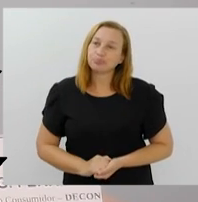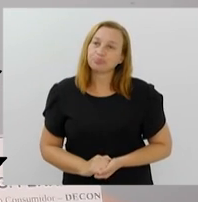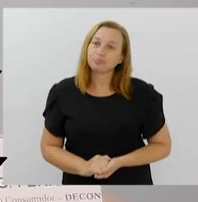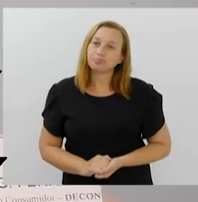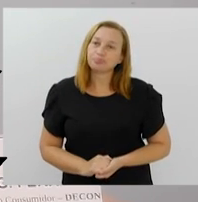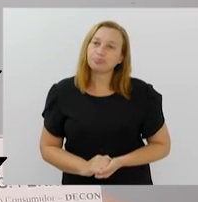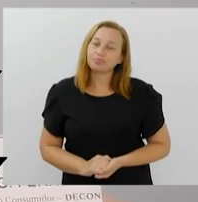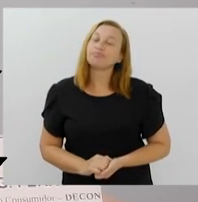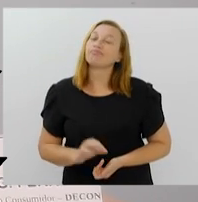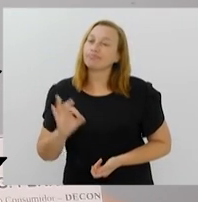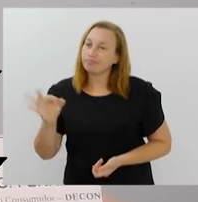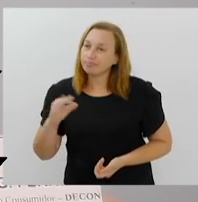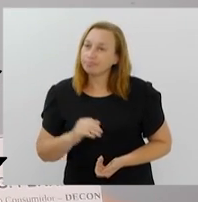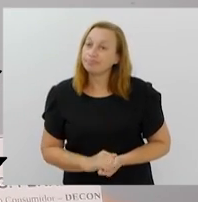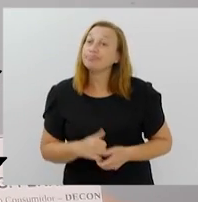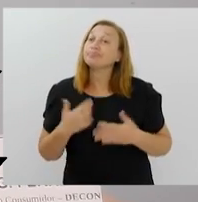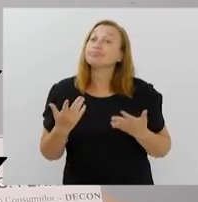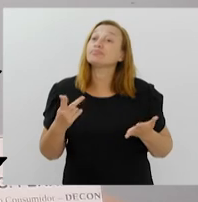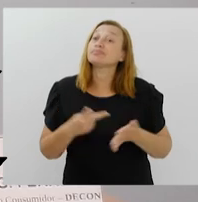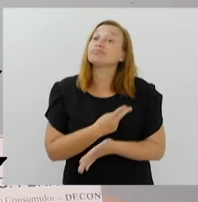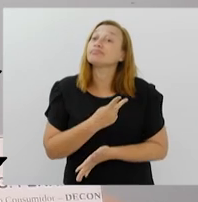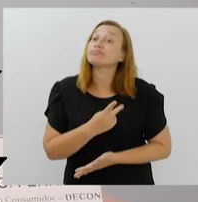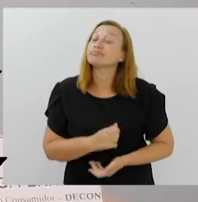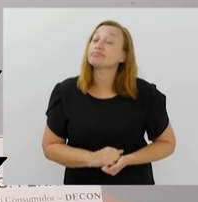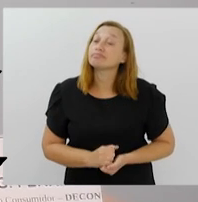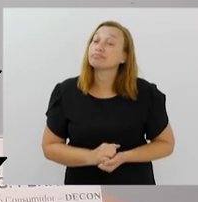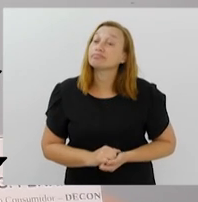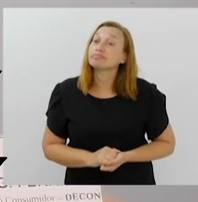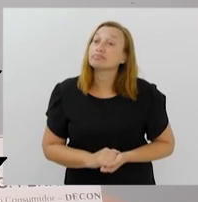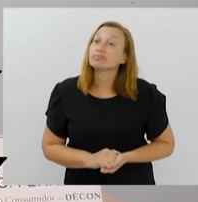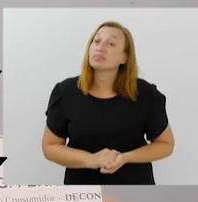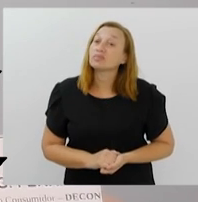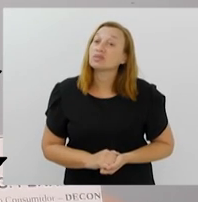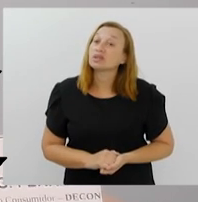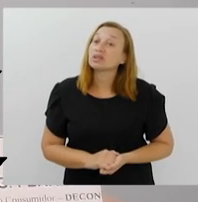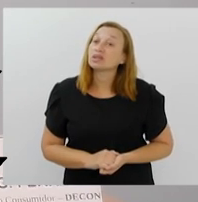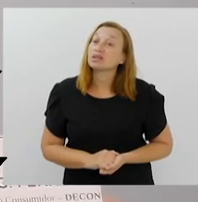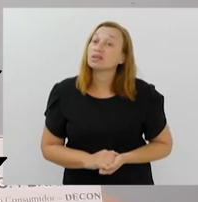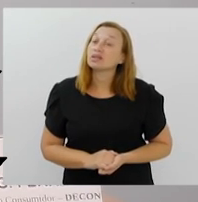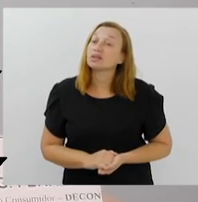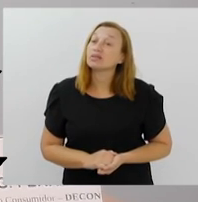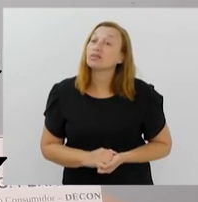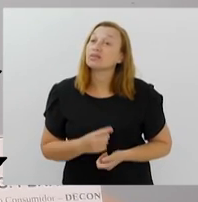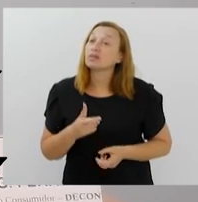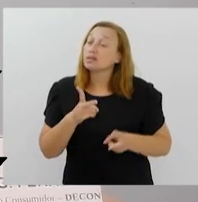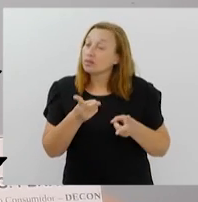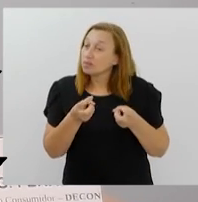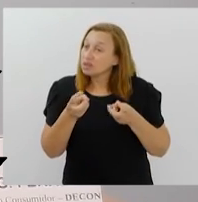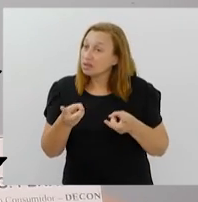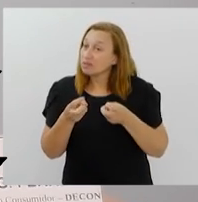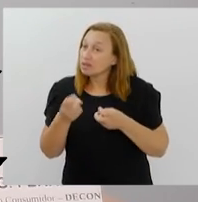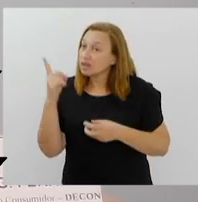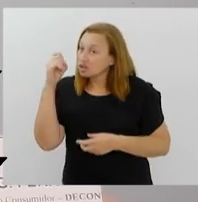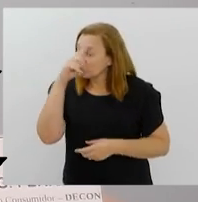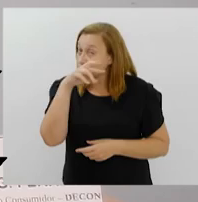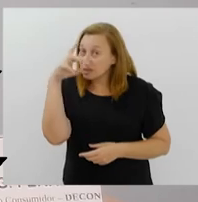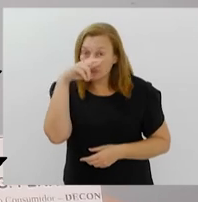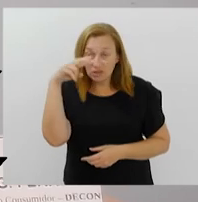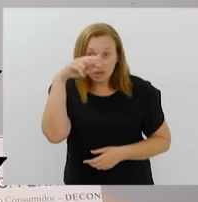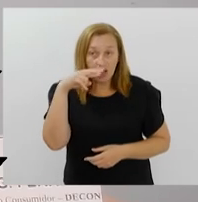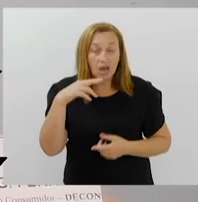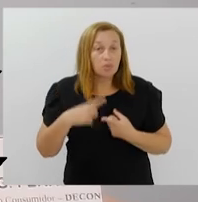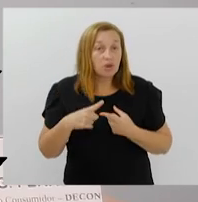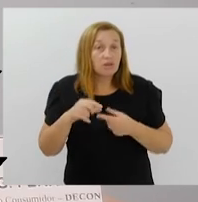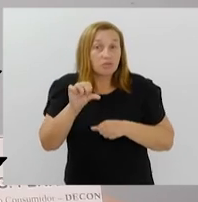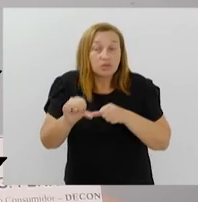Exatamente exatamente então o que que acontece eh a gente vai observando que é difícil até investigar porque vai mudando vai